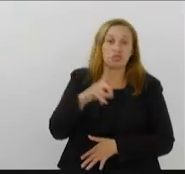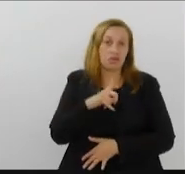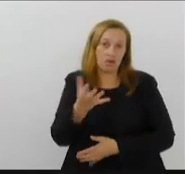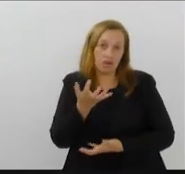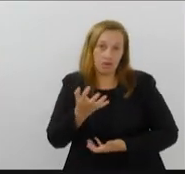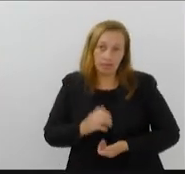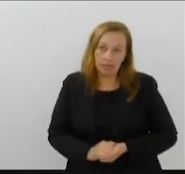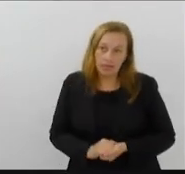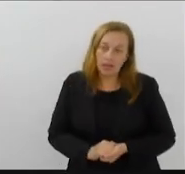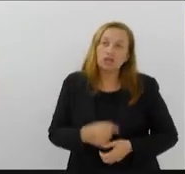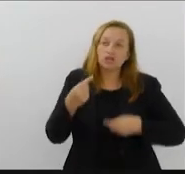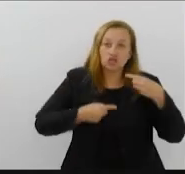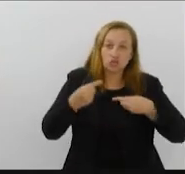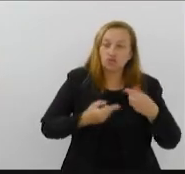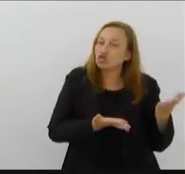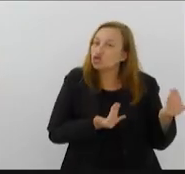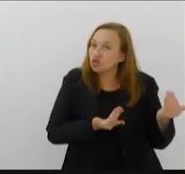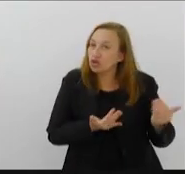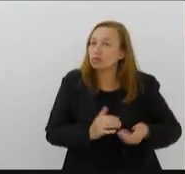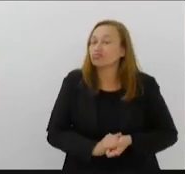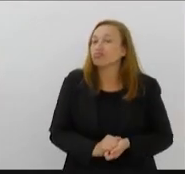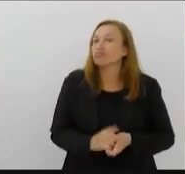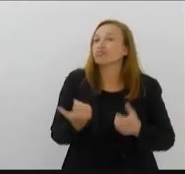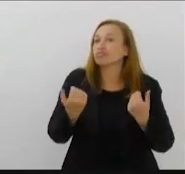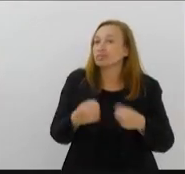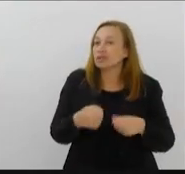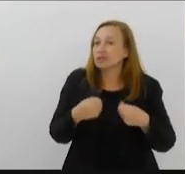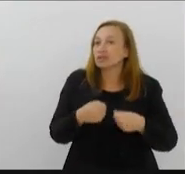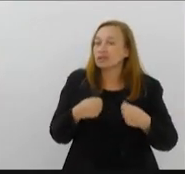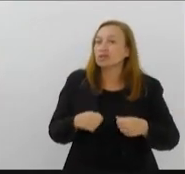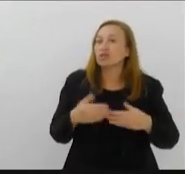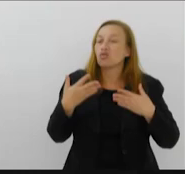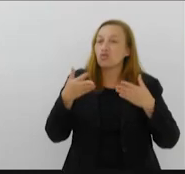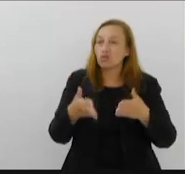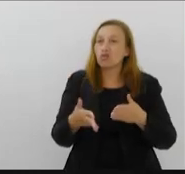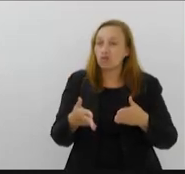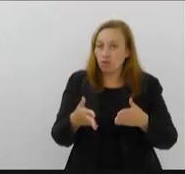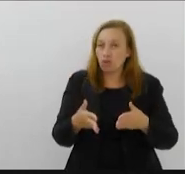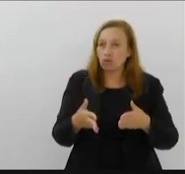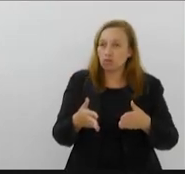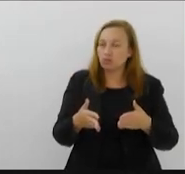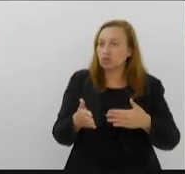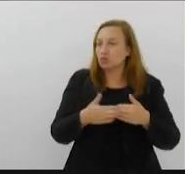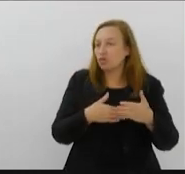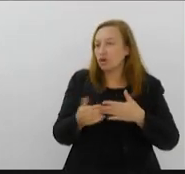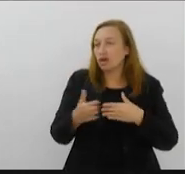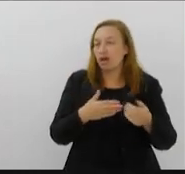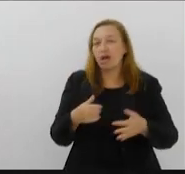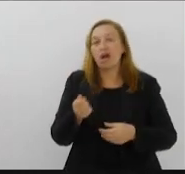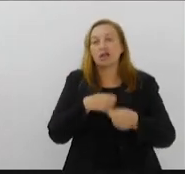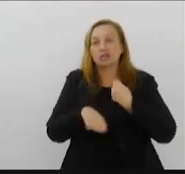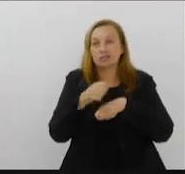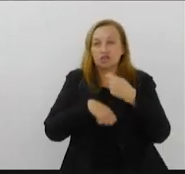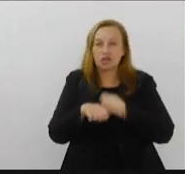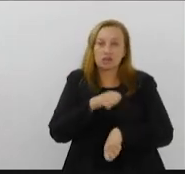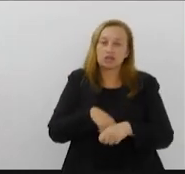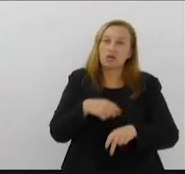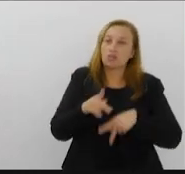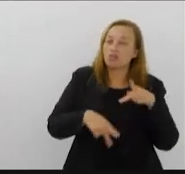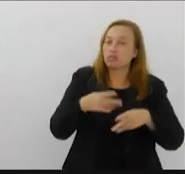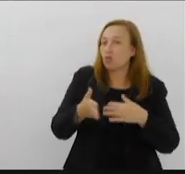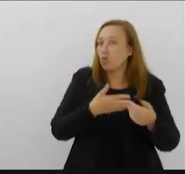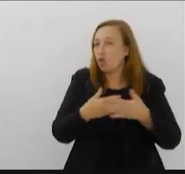Então, discutir juventude deveria ser o centro da agenda de qualquer administração pública e de qualquer